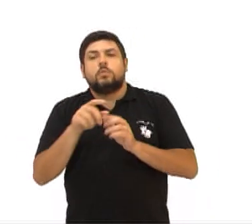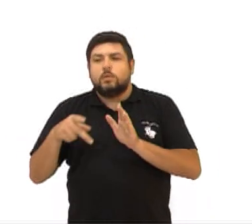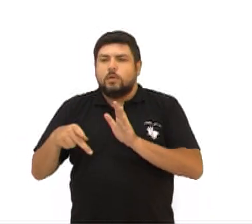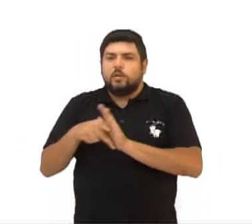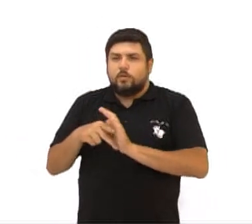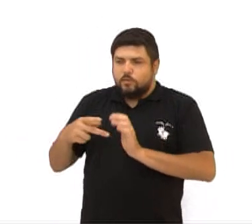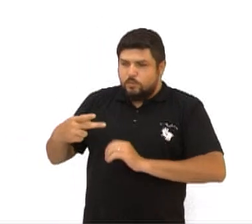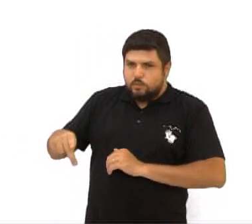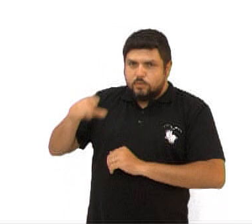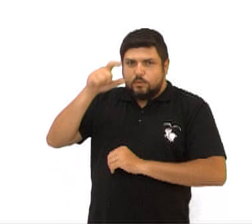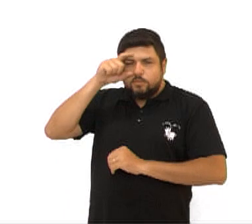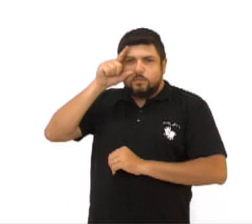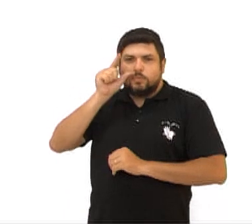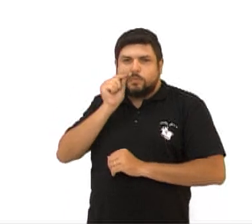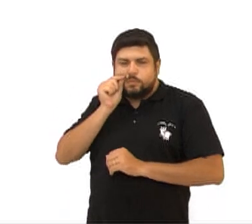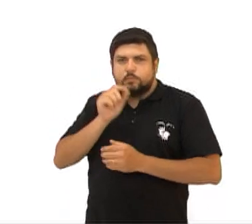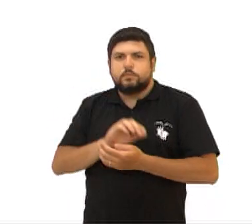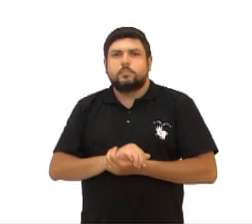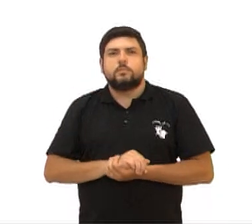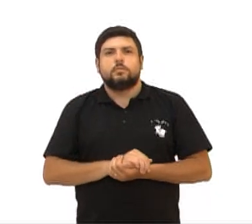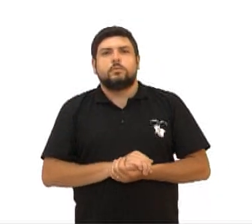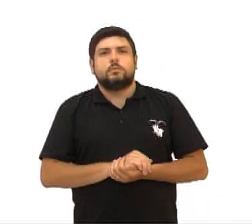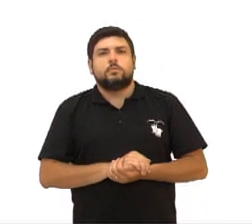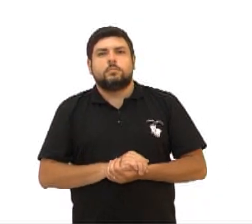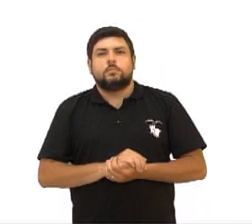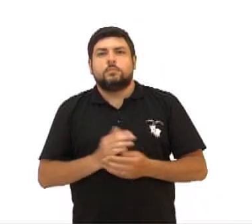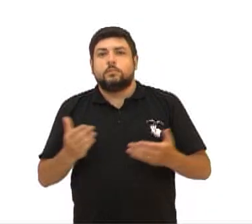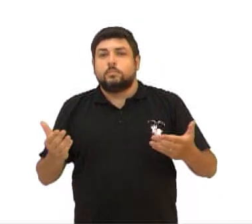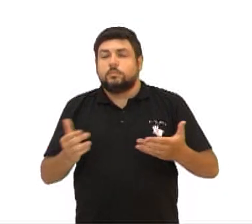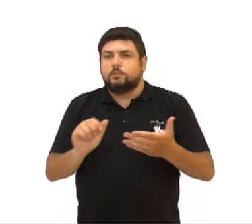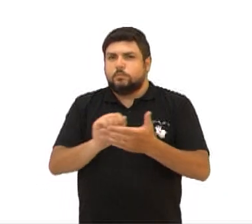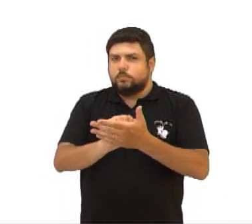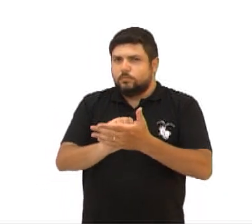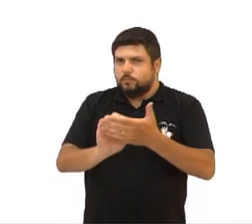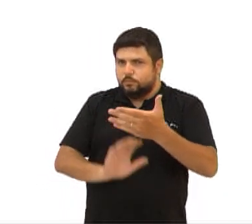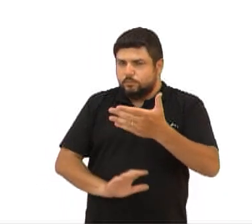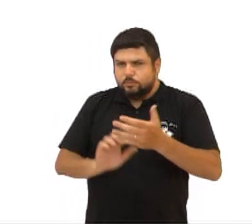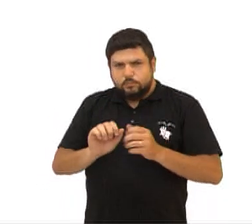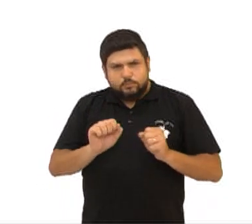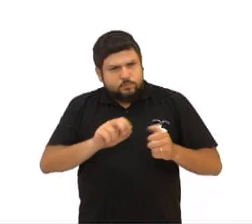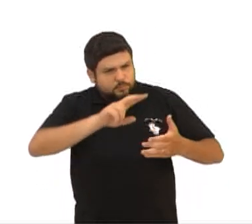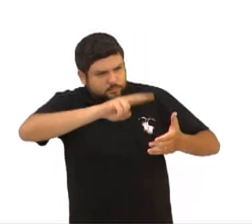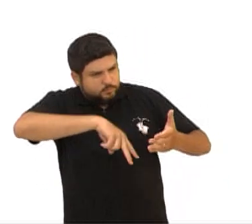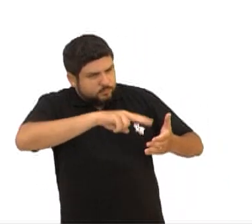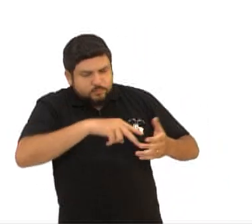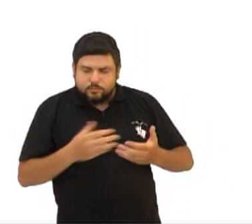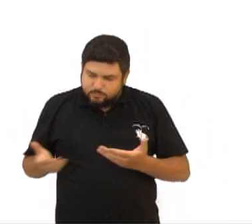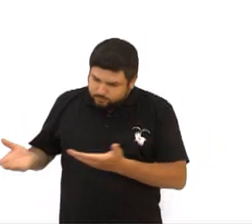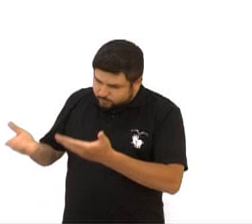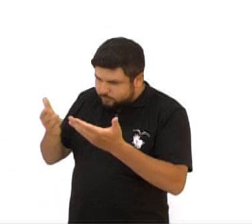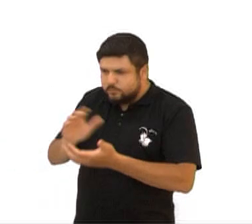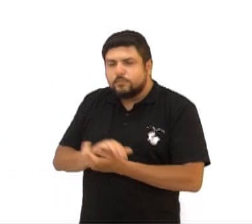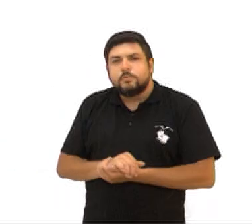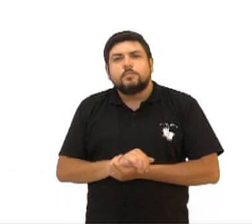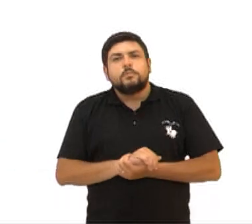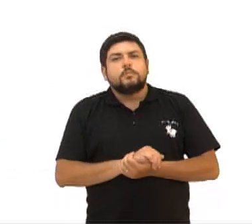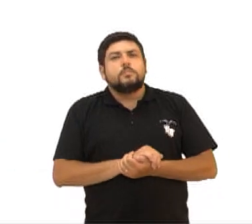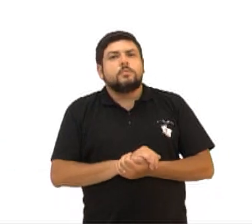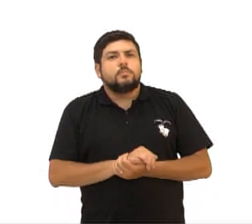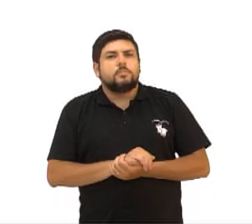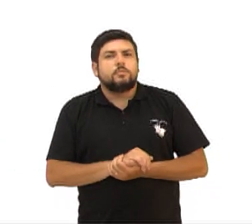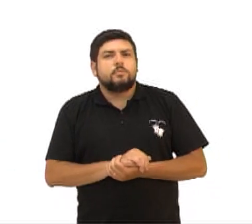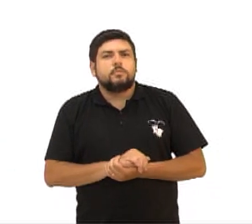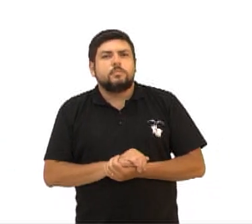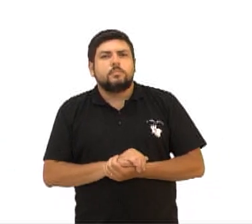do Benjamin, tá? Vamos lá então, uma atividadezinha, posso ler aqui, professor? Vai. Vamos lá então. Qual é a crítica